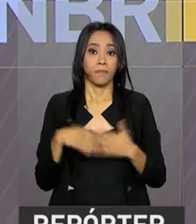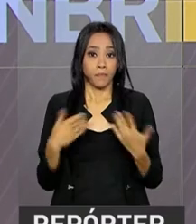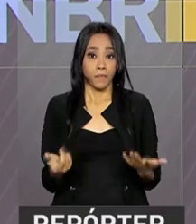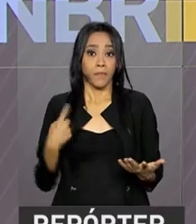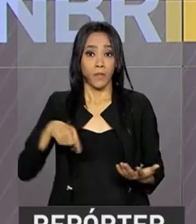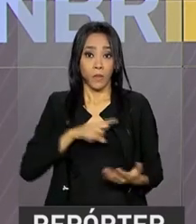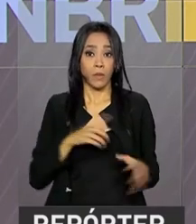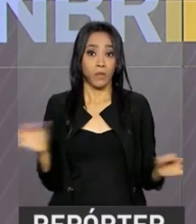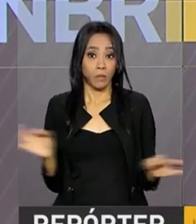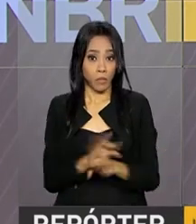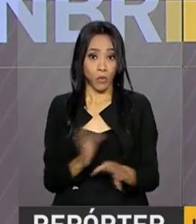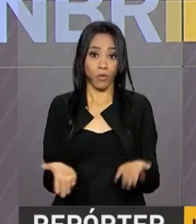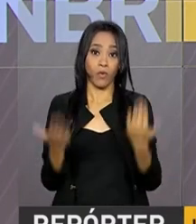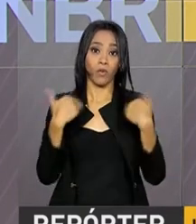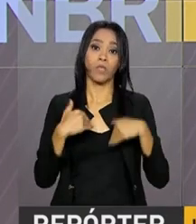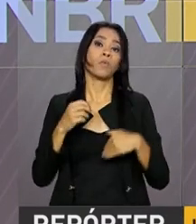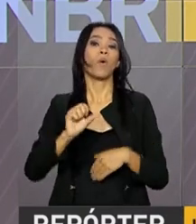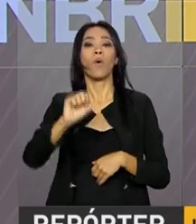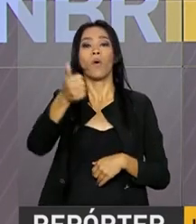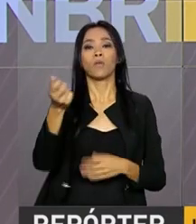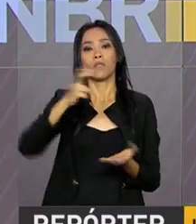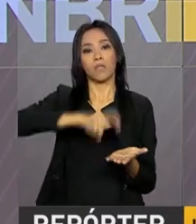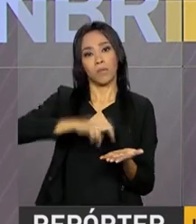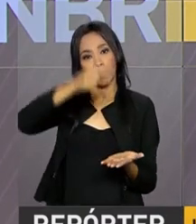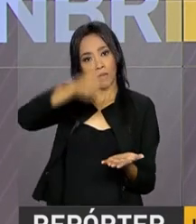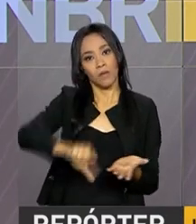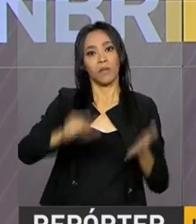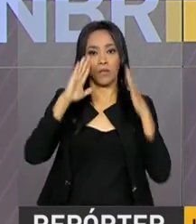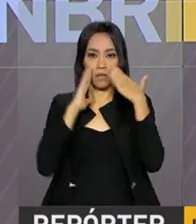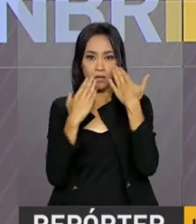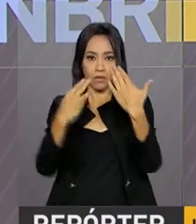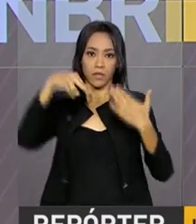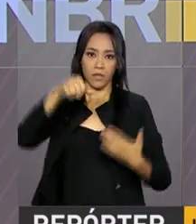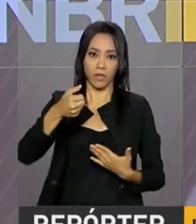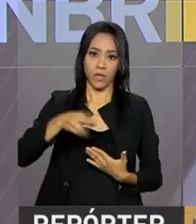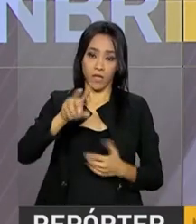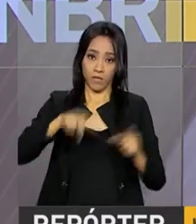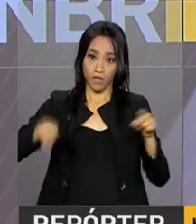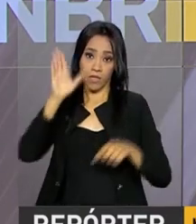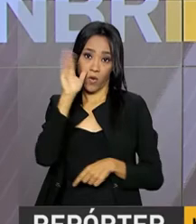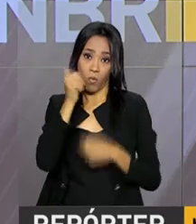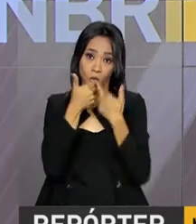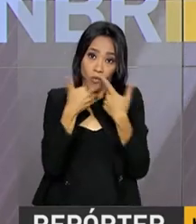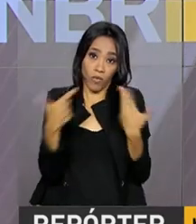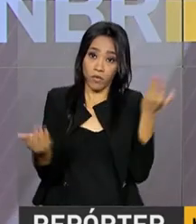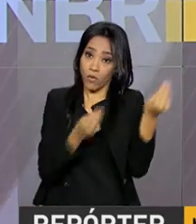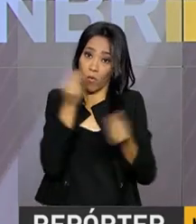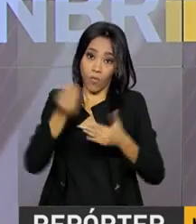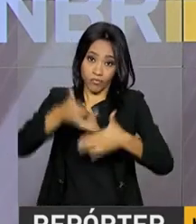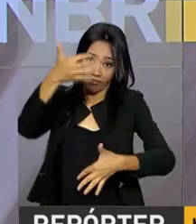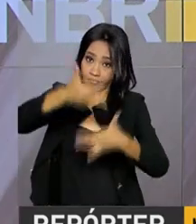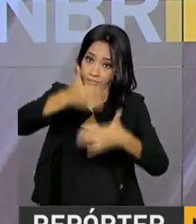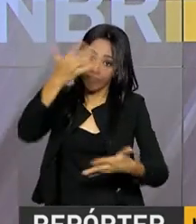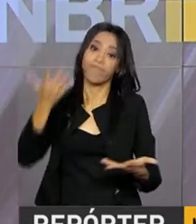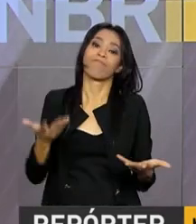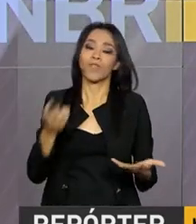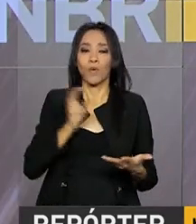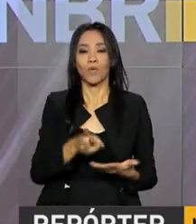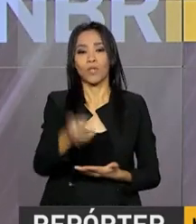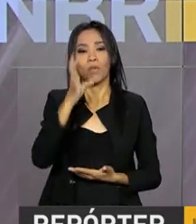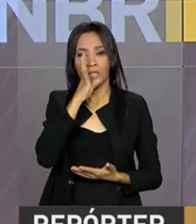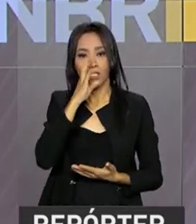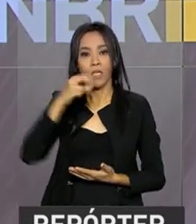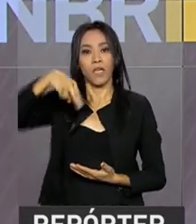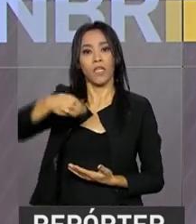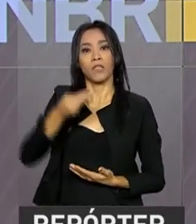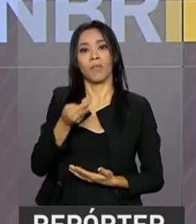estamos por aqui voltamos às 11 da manhã na próxima edição do repórter nbr acompanhe as novidades também em nossas redes sociais continue com a